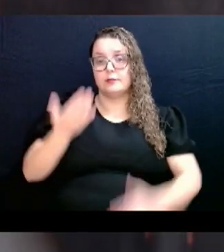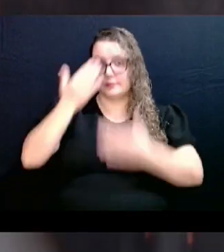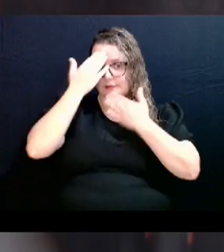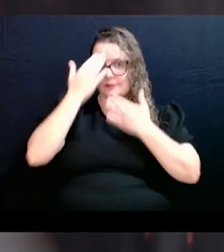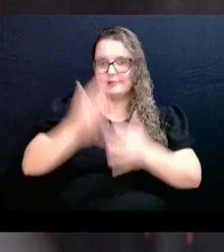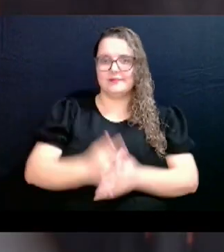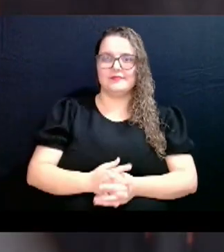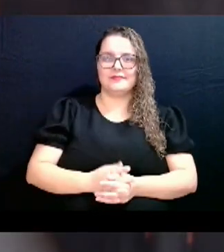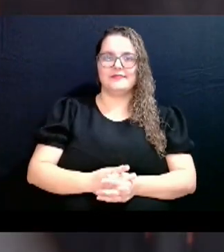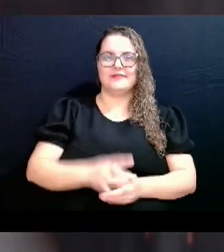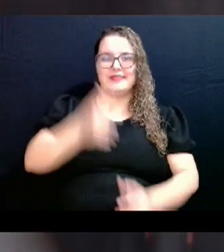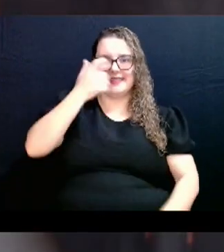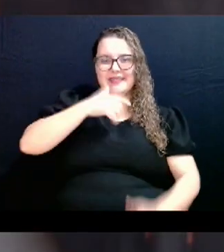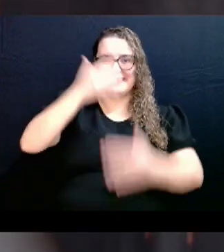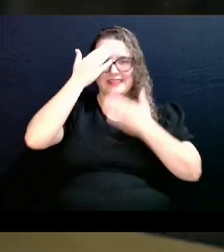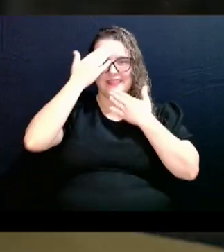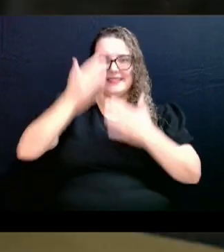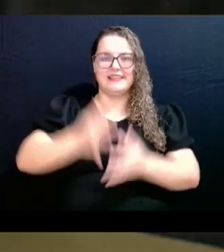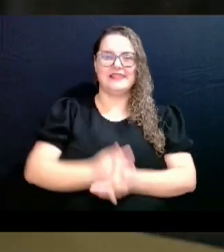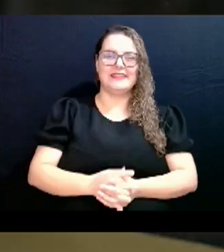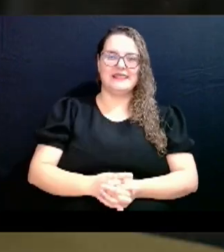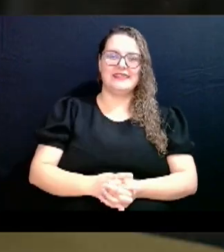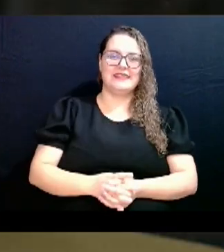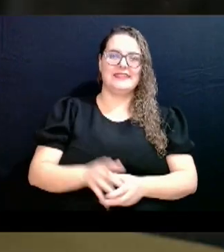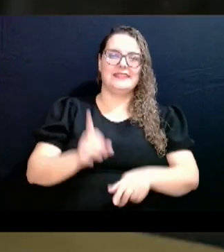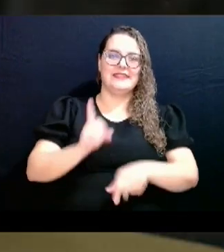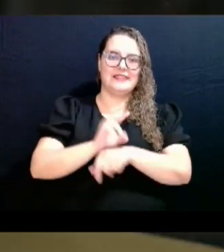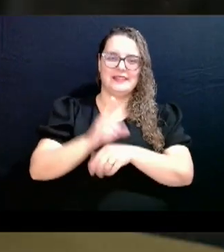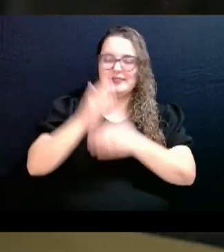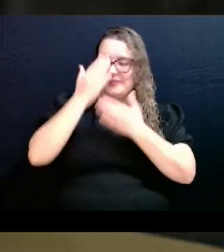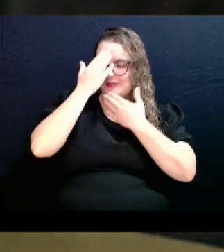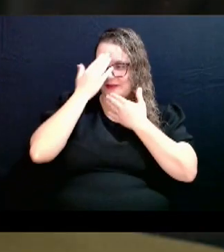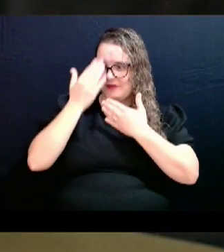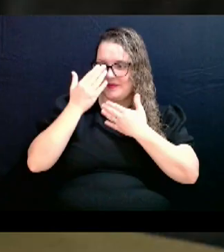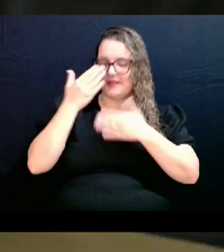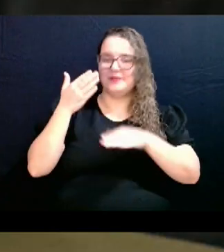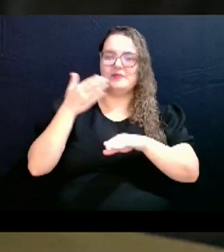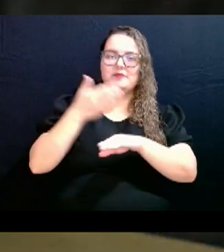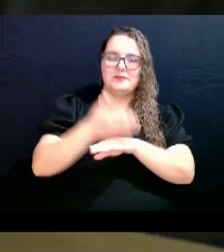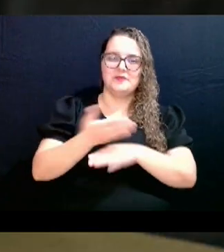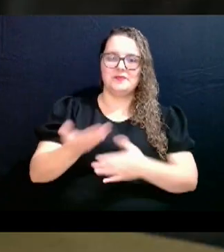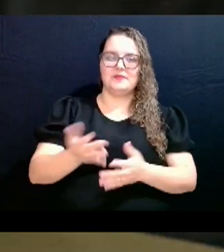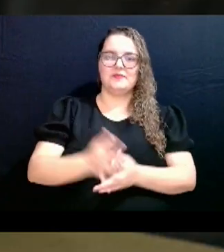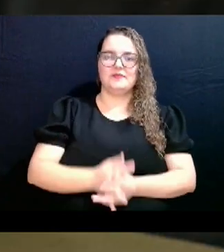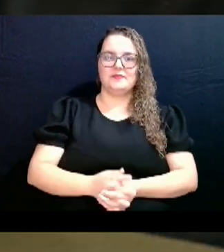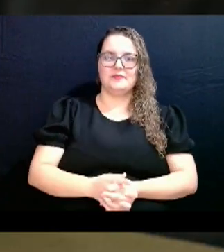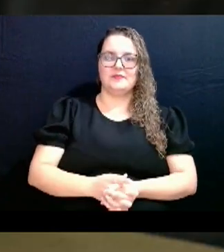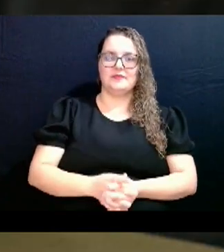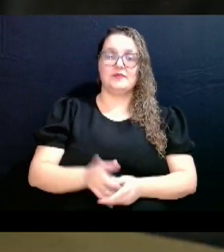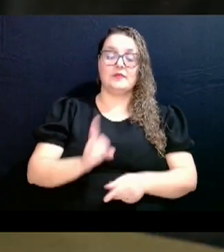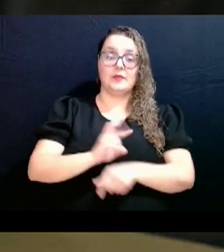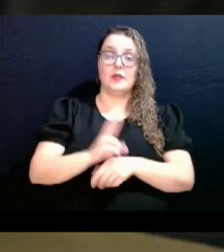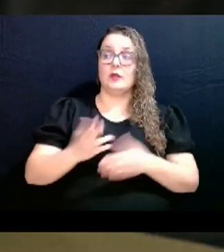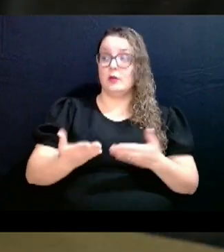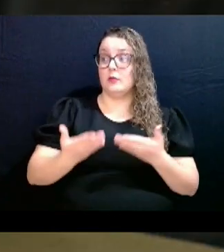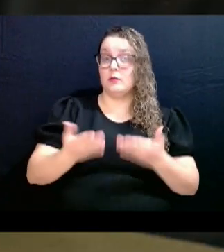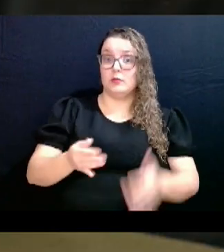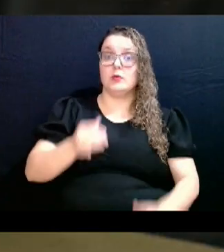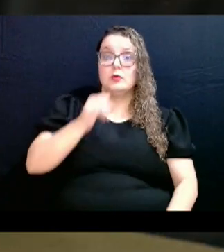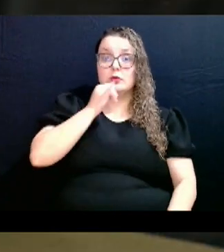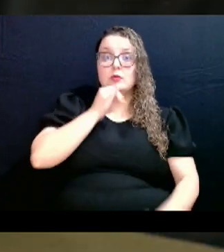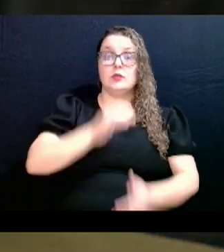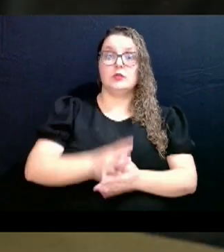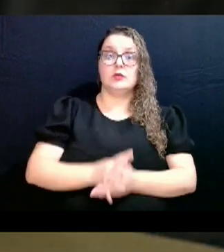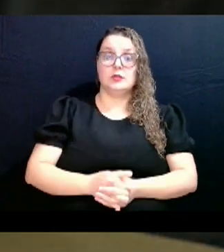agradeço. Muito bom, doutora. Obrigada também pela sua participação. Acho que a doutora trouxe aqui exemplo, né, de que